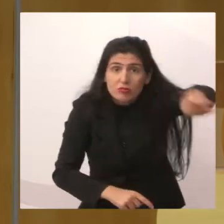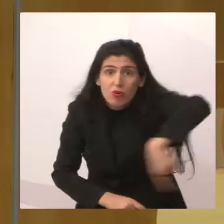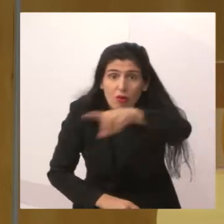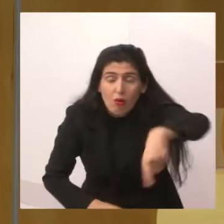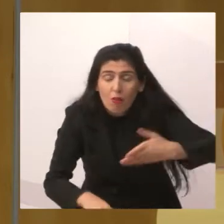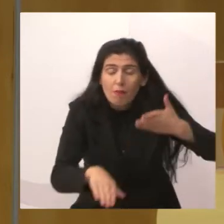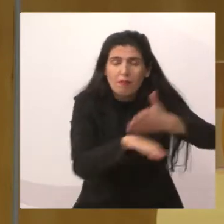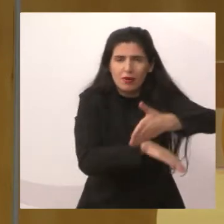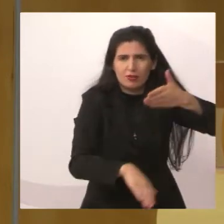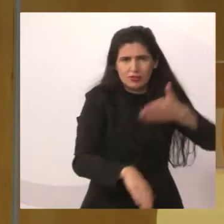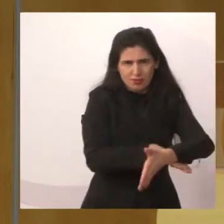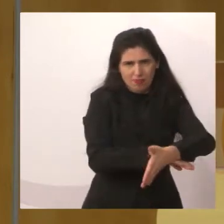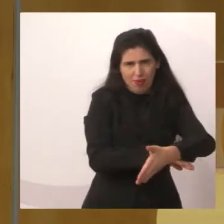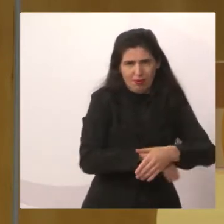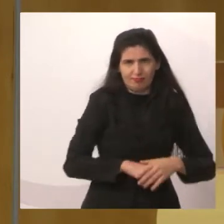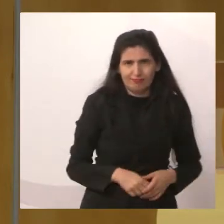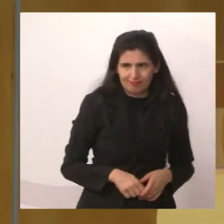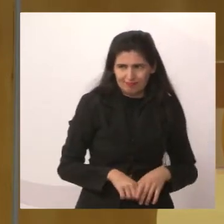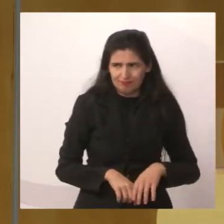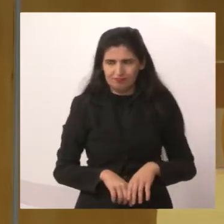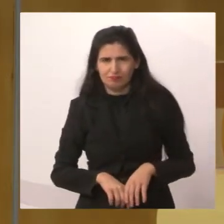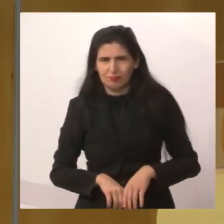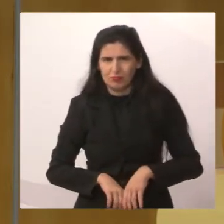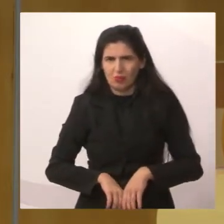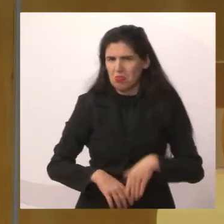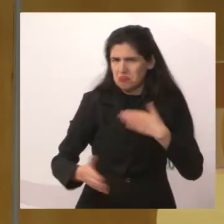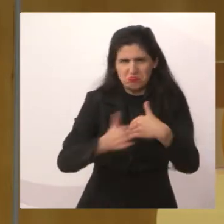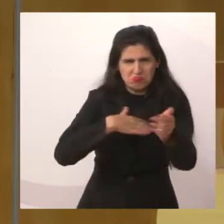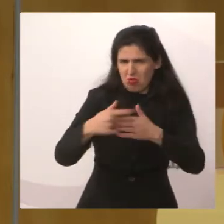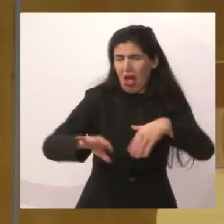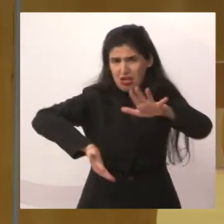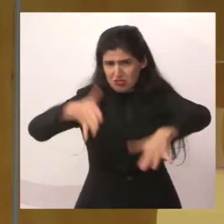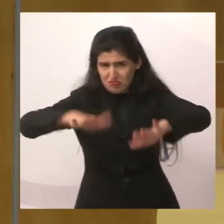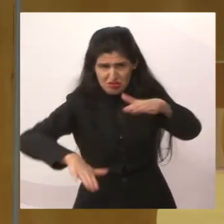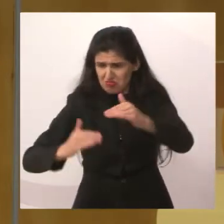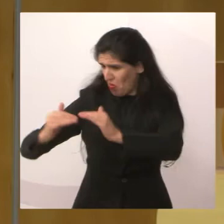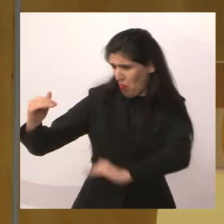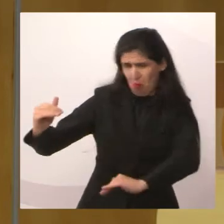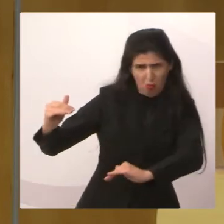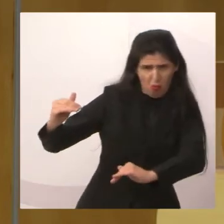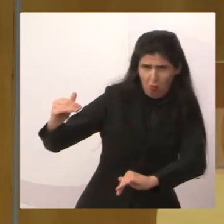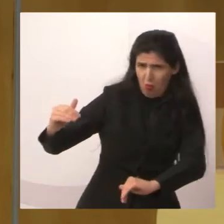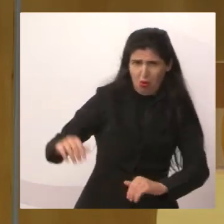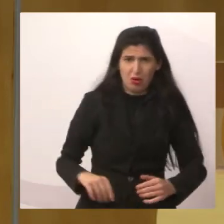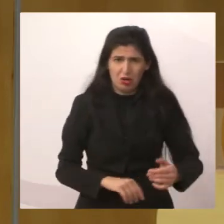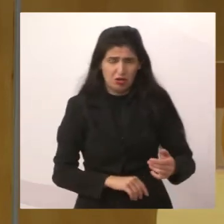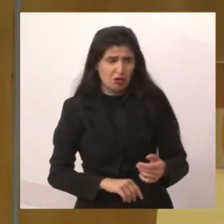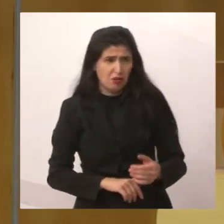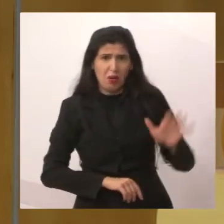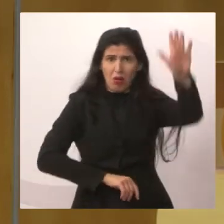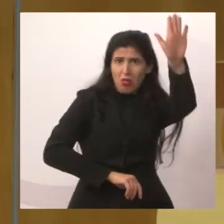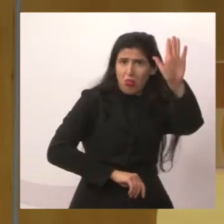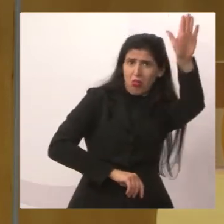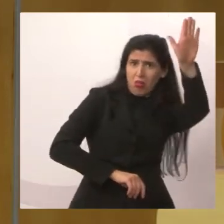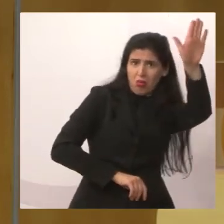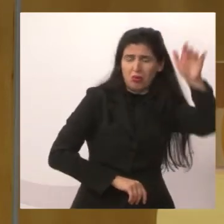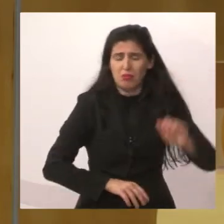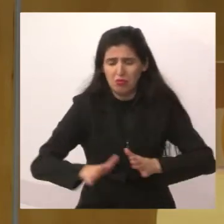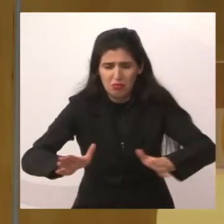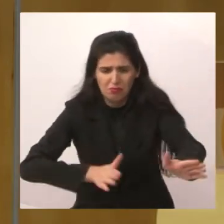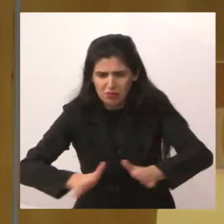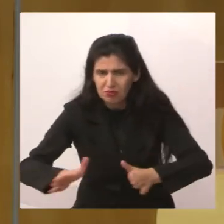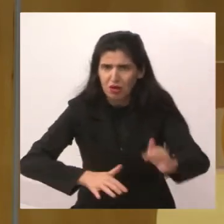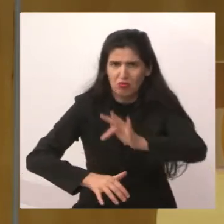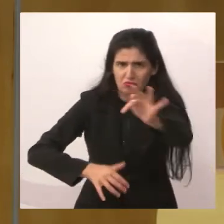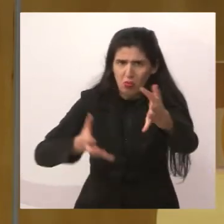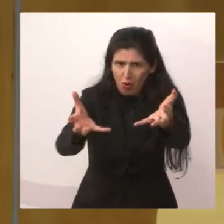vetar qualquer que seja o candidato, ainda que você não concorde com essa posição, seja democrático. Vamos garantir aí que a nossa cidade